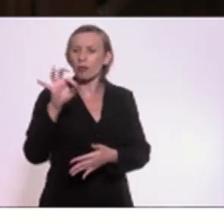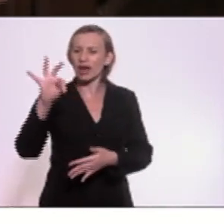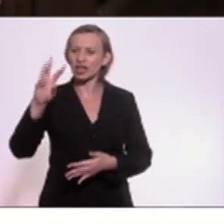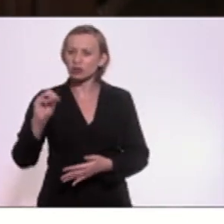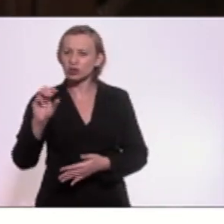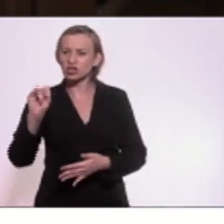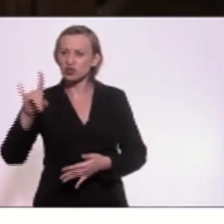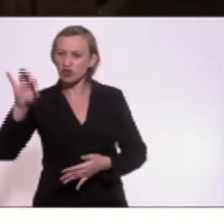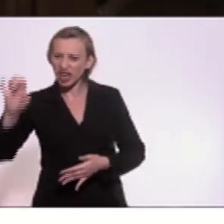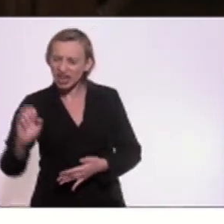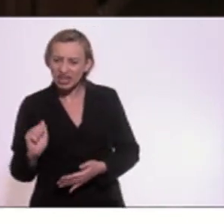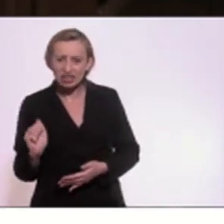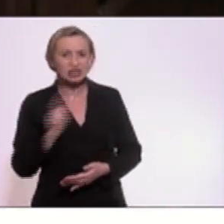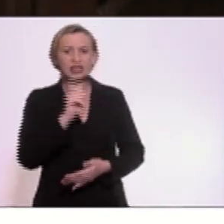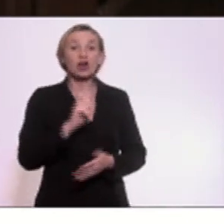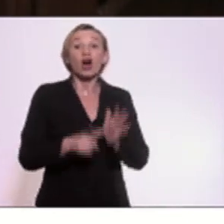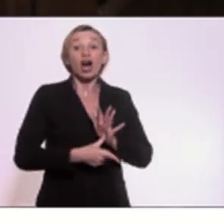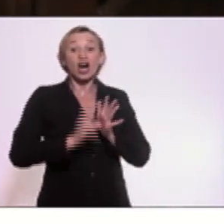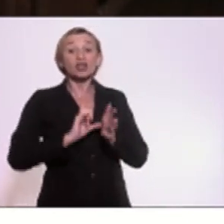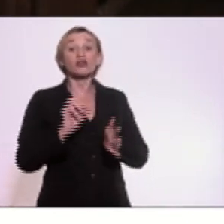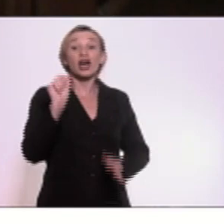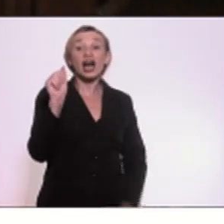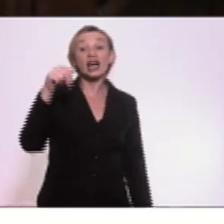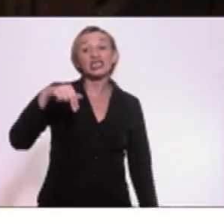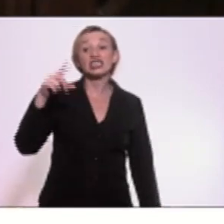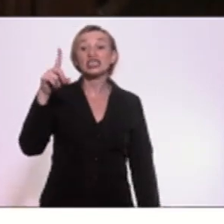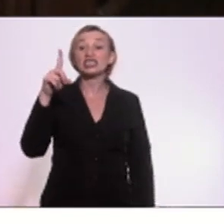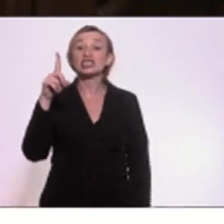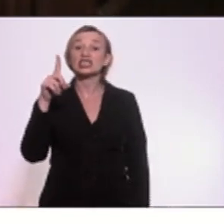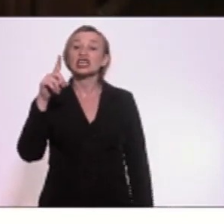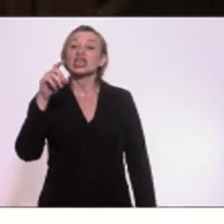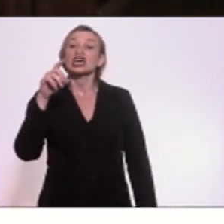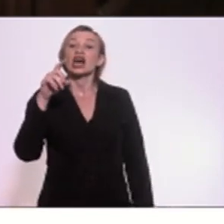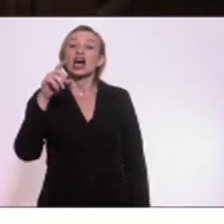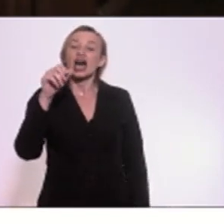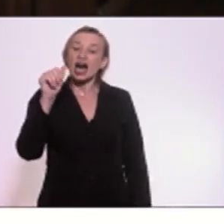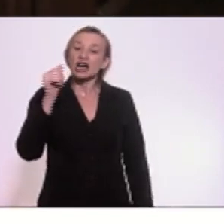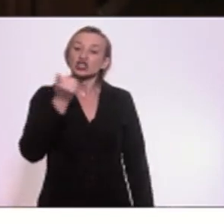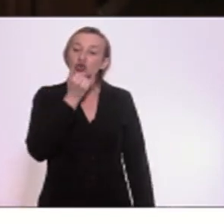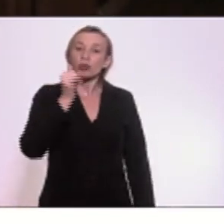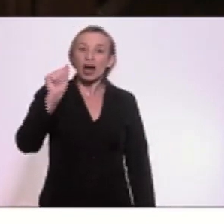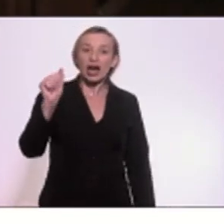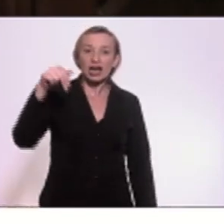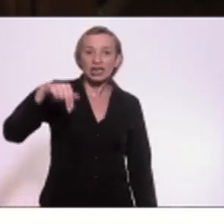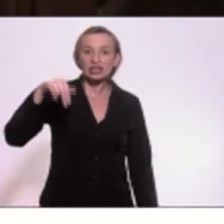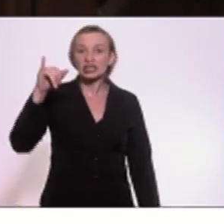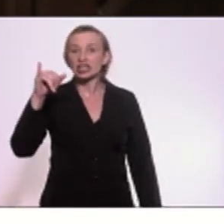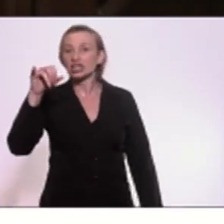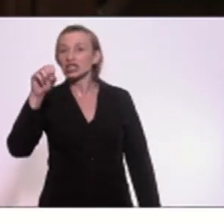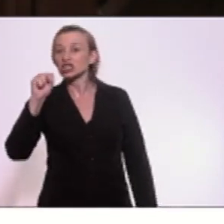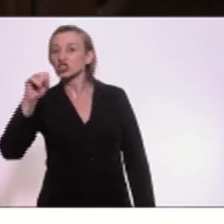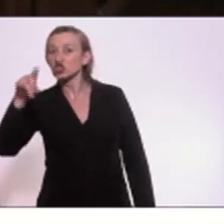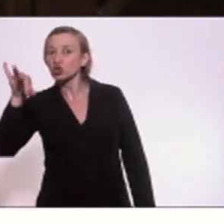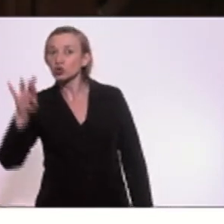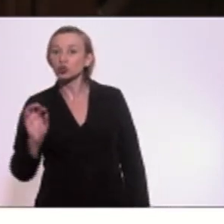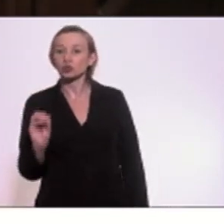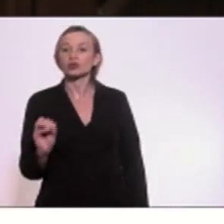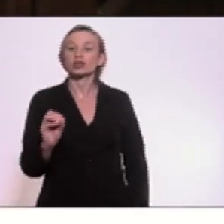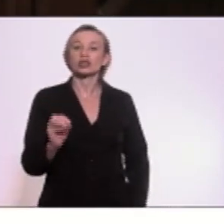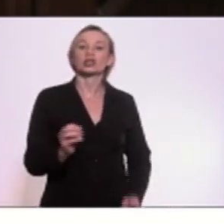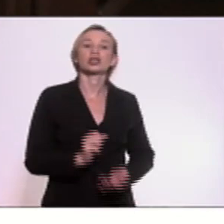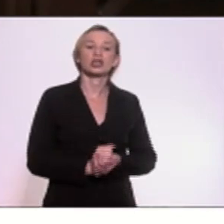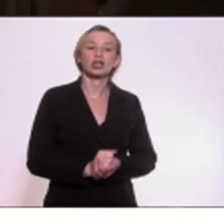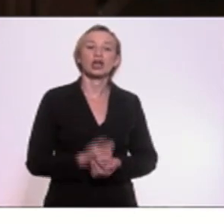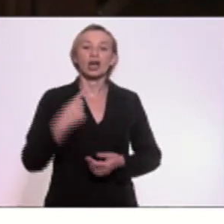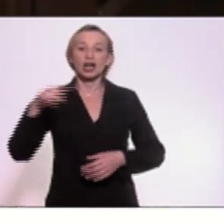tinha acontecido com Anísio Teixeira. Como Anísio Teixeira entrou num processo de discussão com a Prefeitura de Niterói para